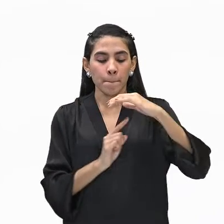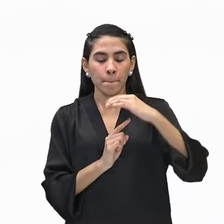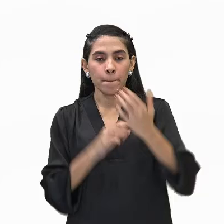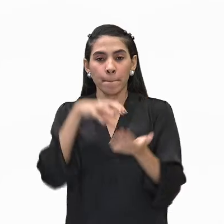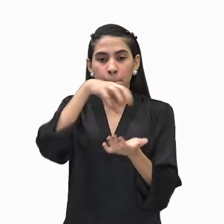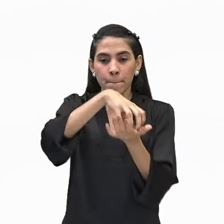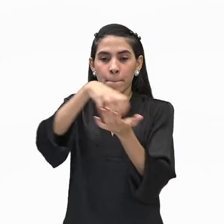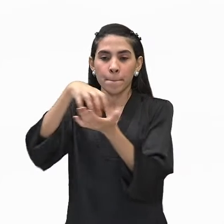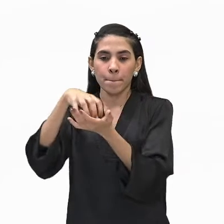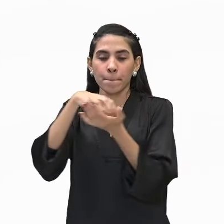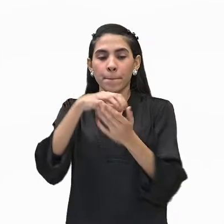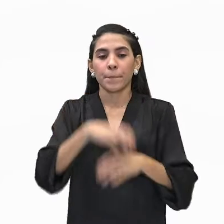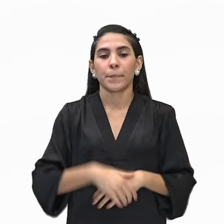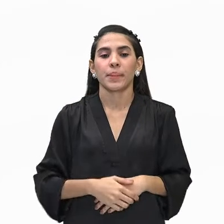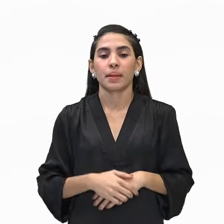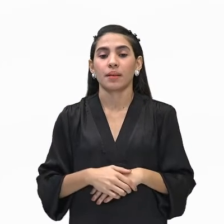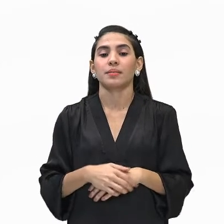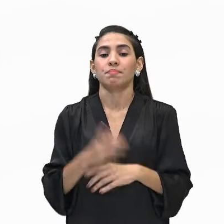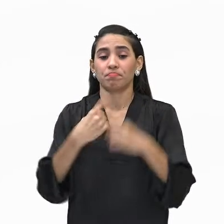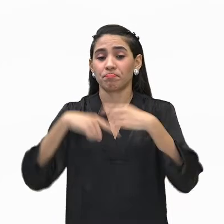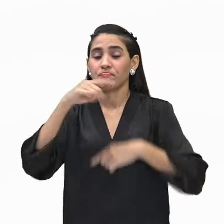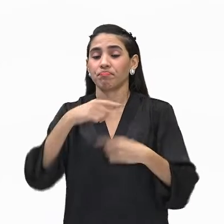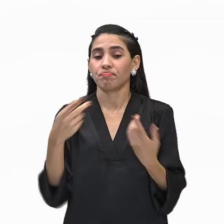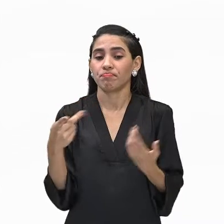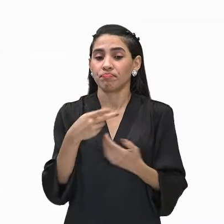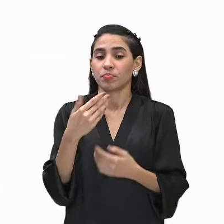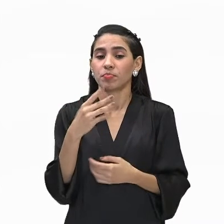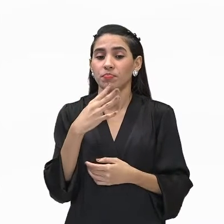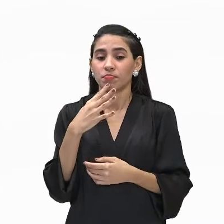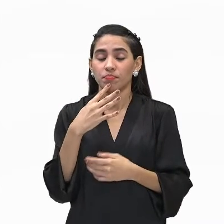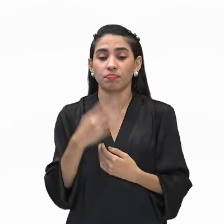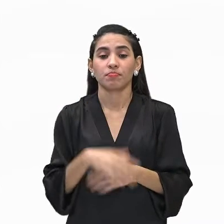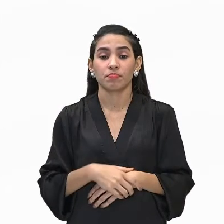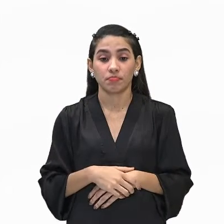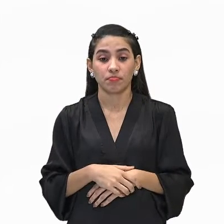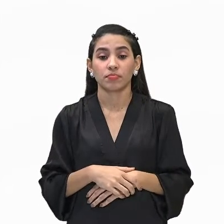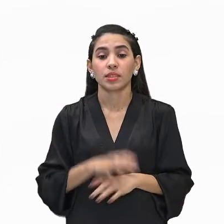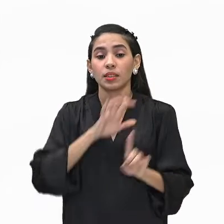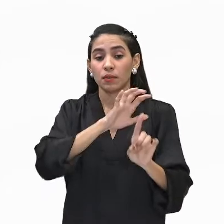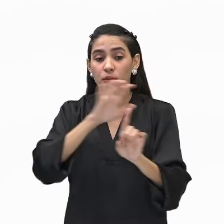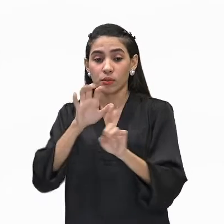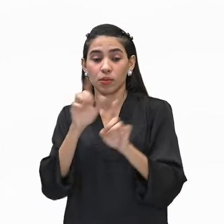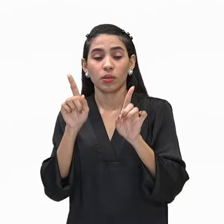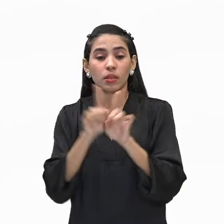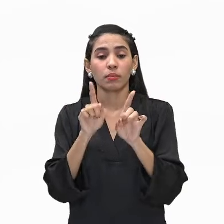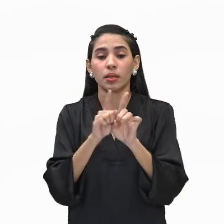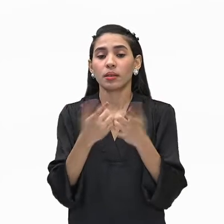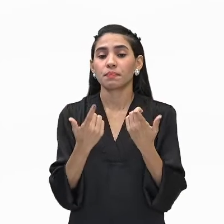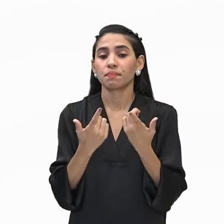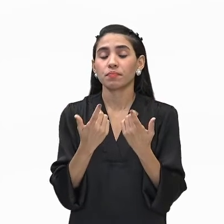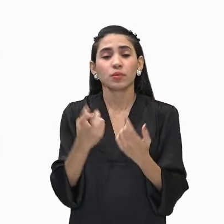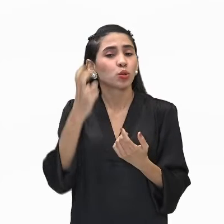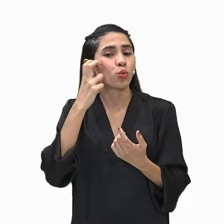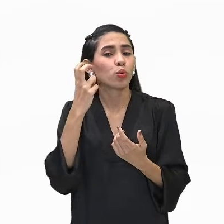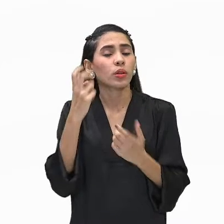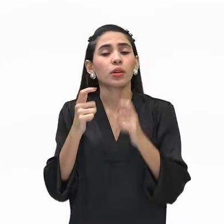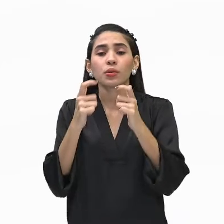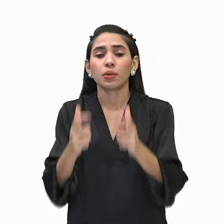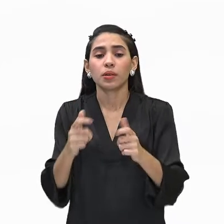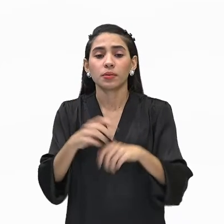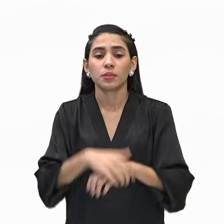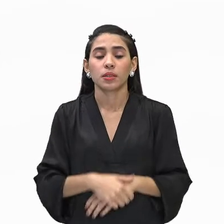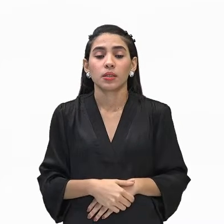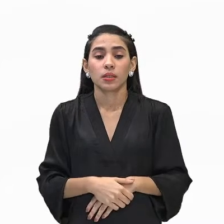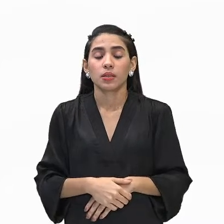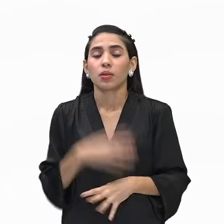capital comercial mundialmente conhecida, até onde isso influenciou nossa história e a nossa cultura local.